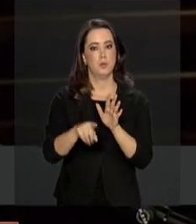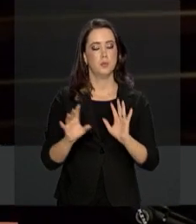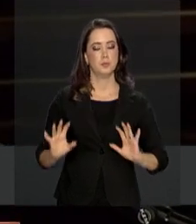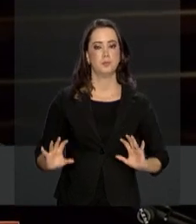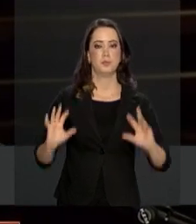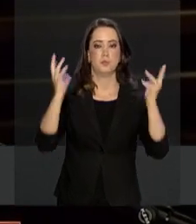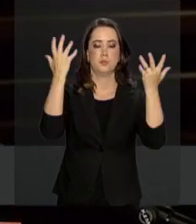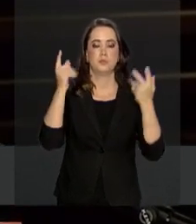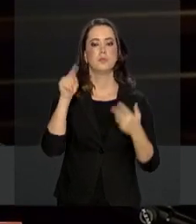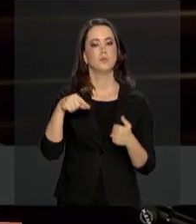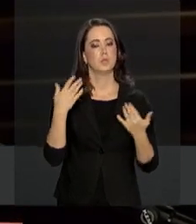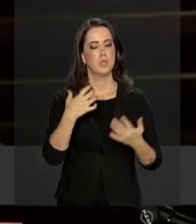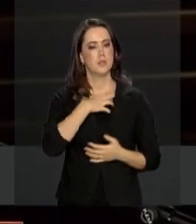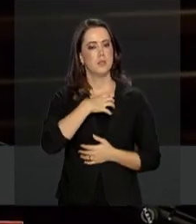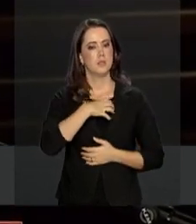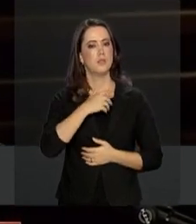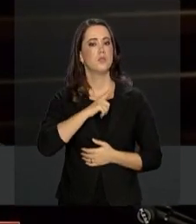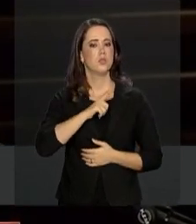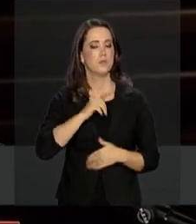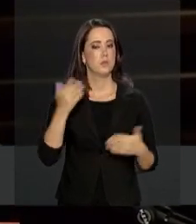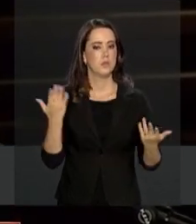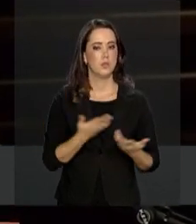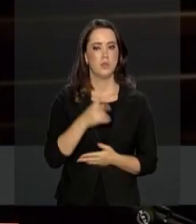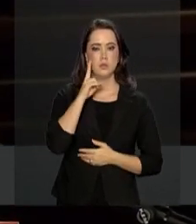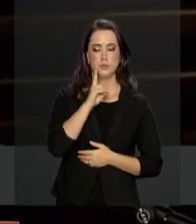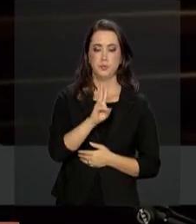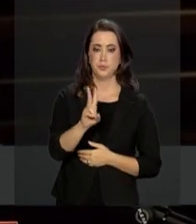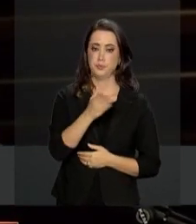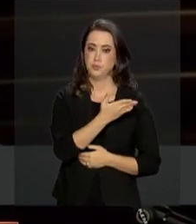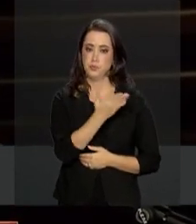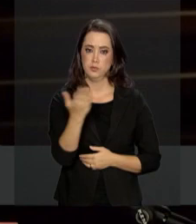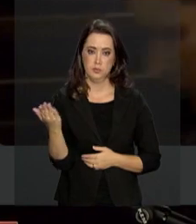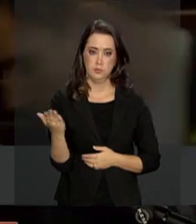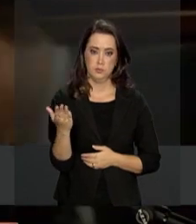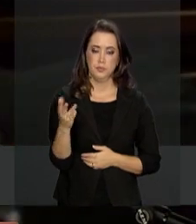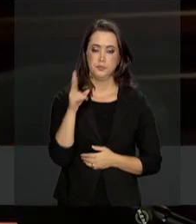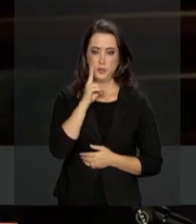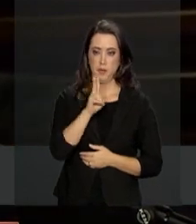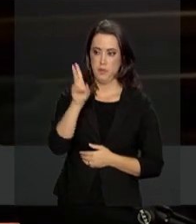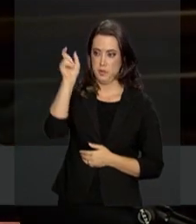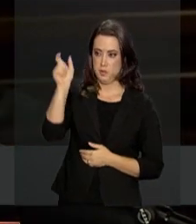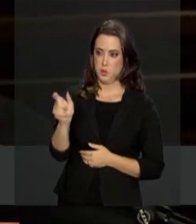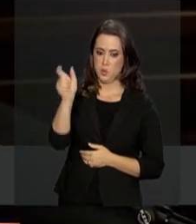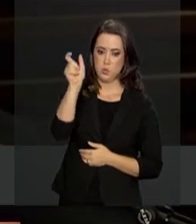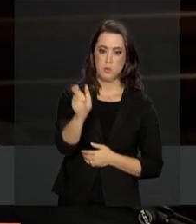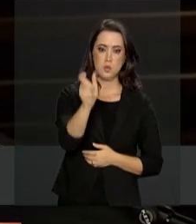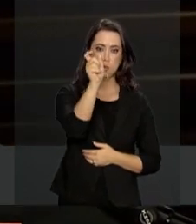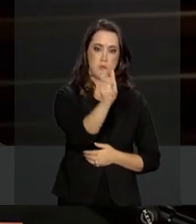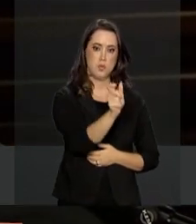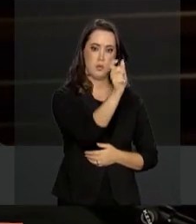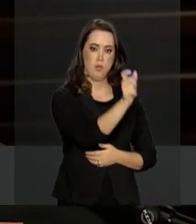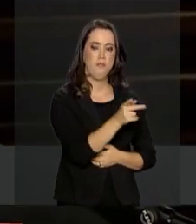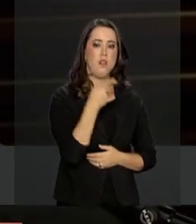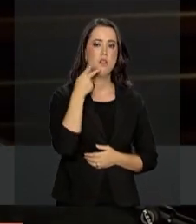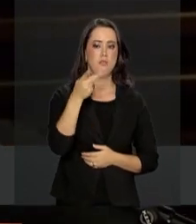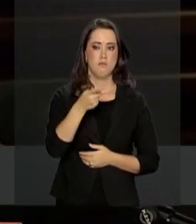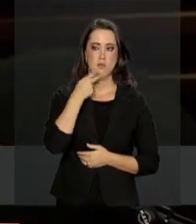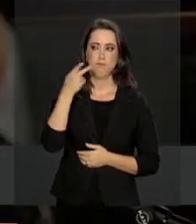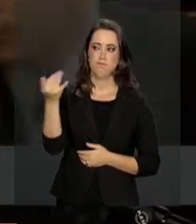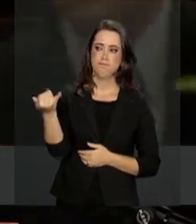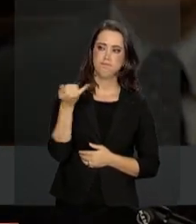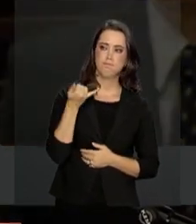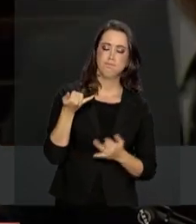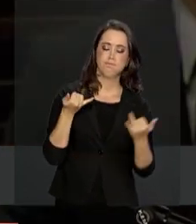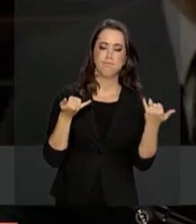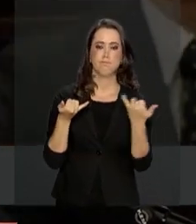a solenidade ea sensação que eu tive ouvindo aqui o neutro de ruca depois o paulo skaf ao lado do doutor